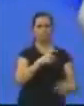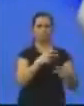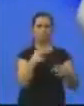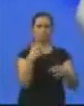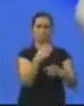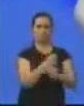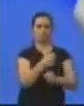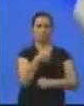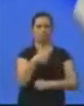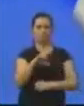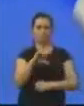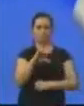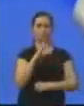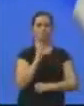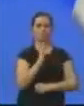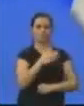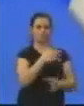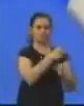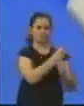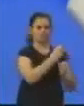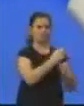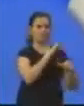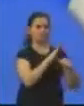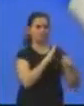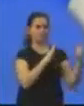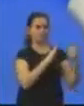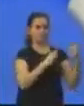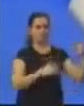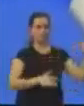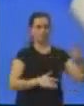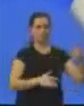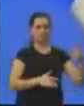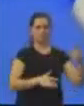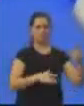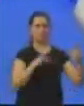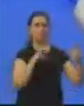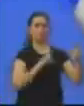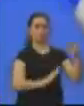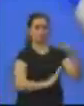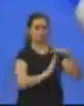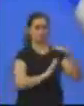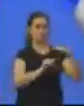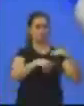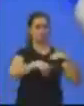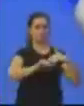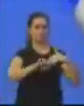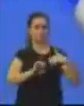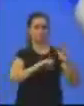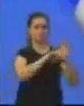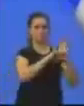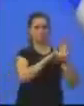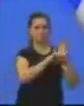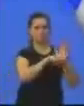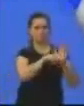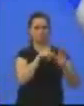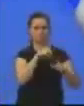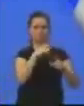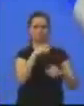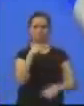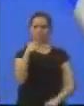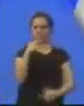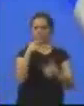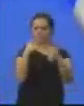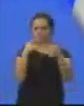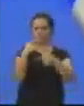19. Então, calculei o primeiro limite. Olha a segunda função. Eu quero o limite de menos x² mais